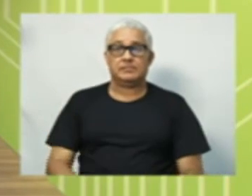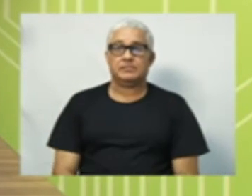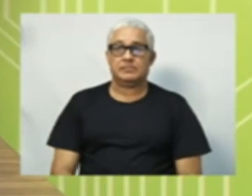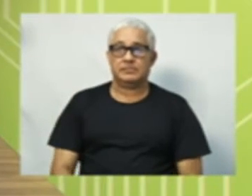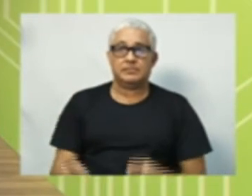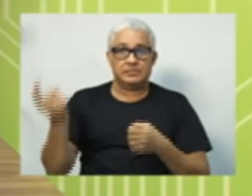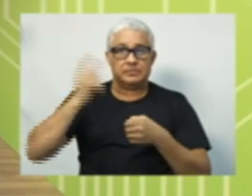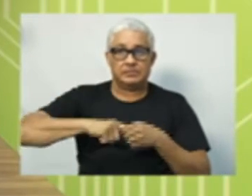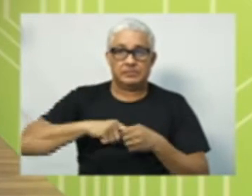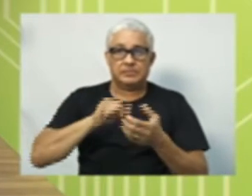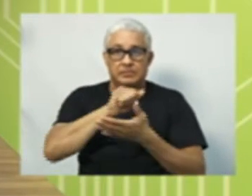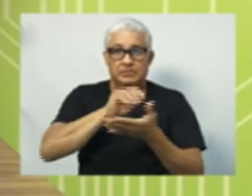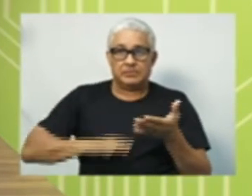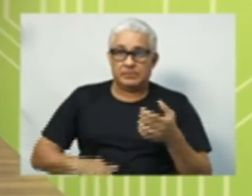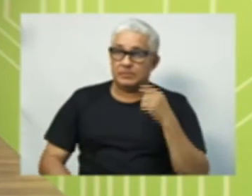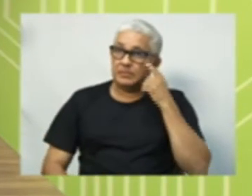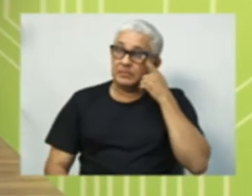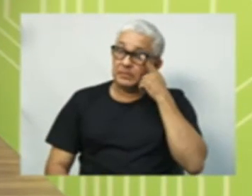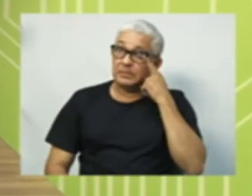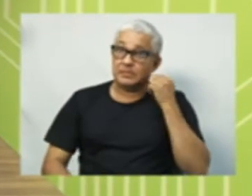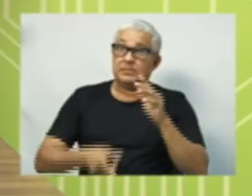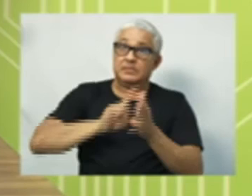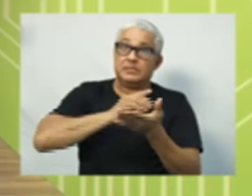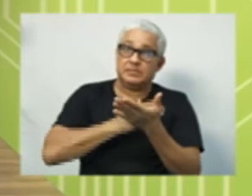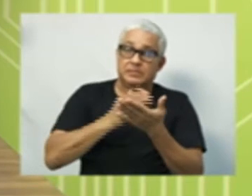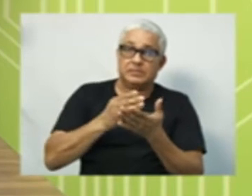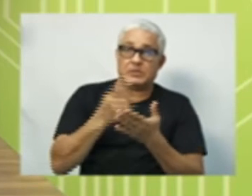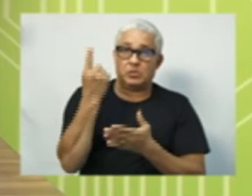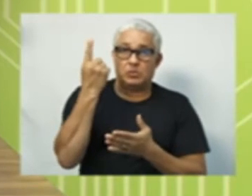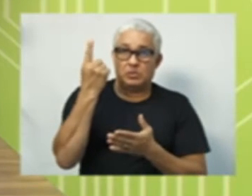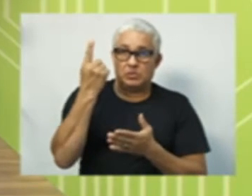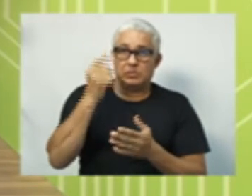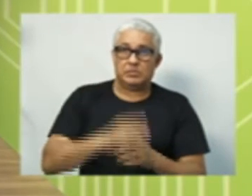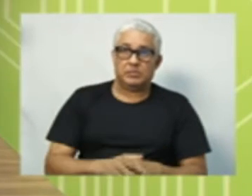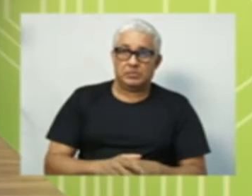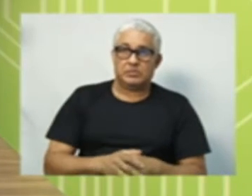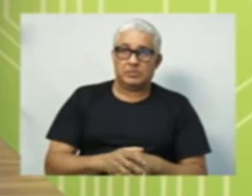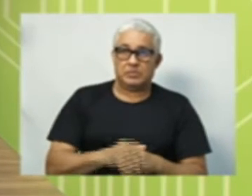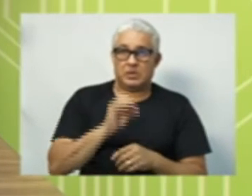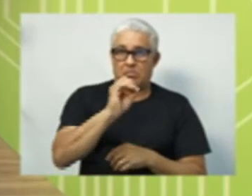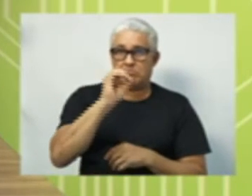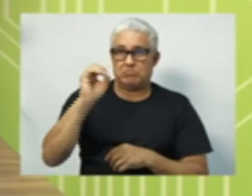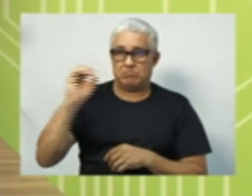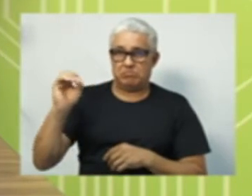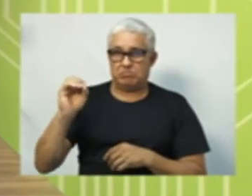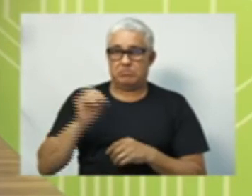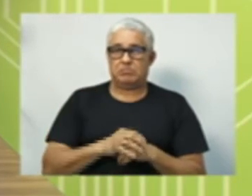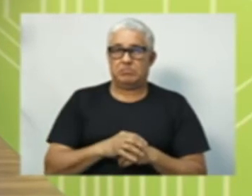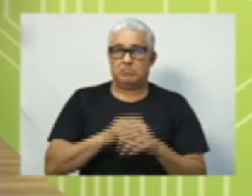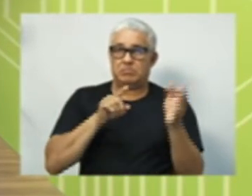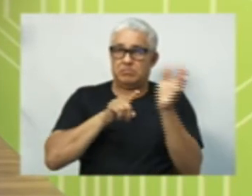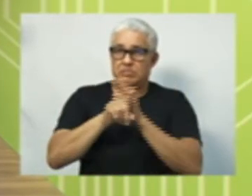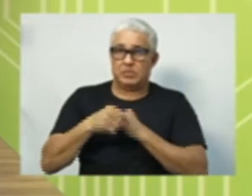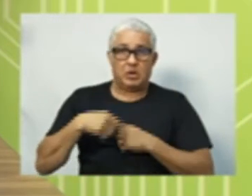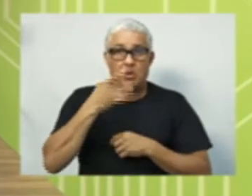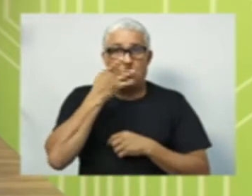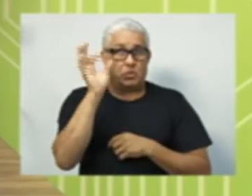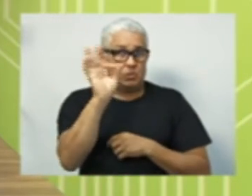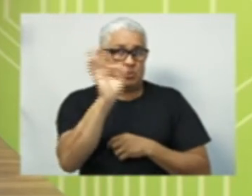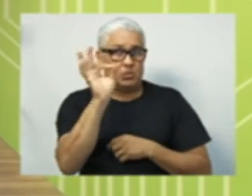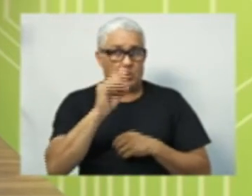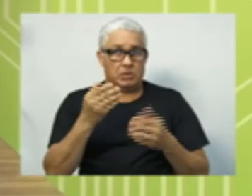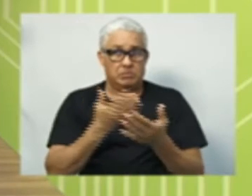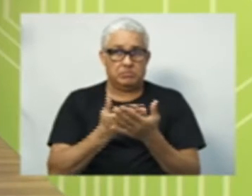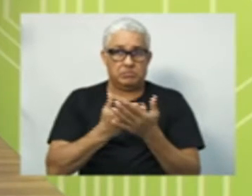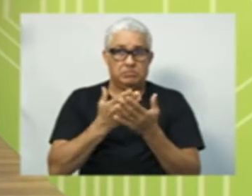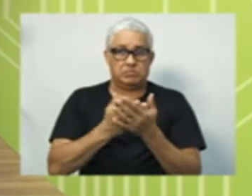vamos voltar para a nossa atividade. E antes de começar a questão 1, eu vou fazer uma questão 000. Uma coisa que eu não falei durante a aula, mas eu vou deixar